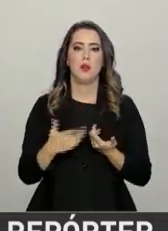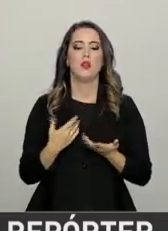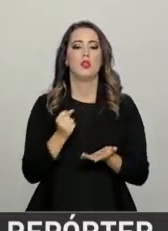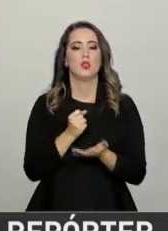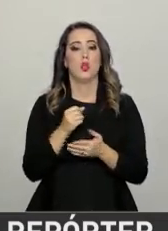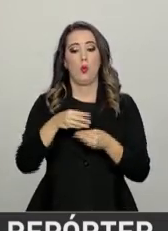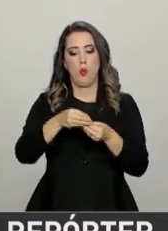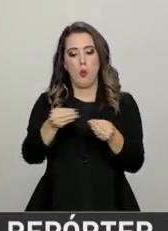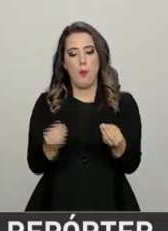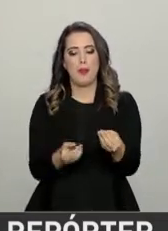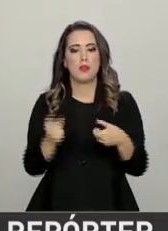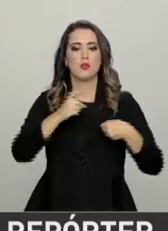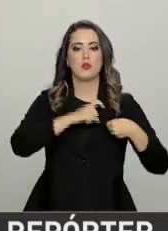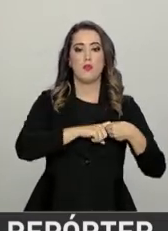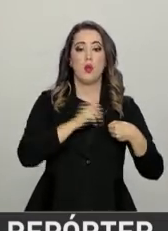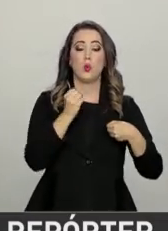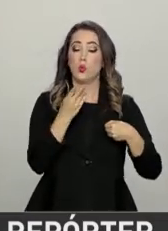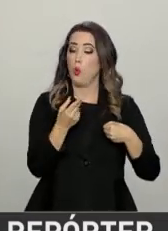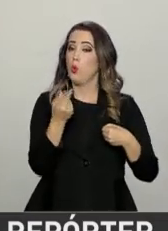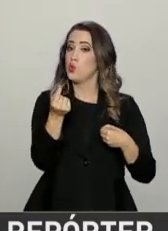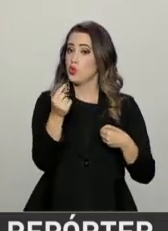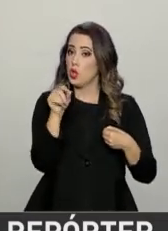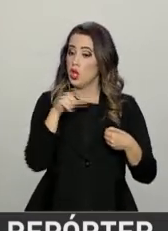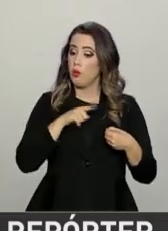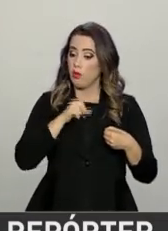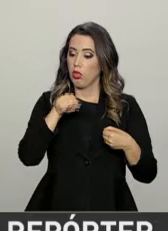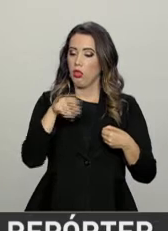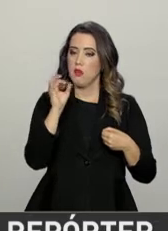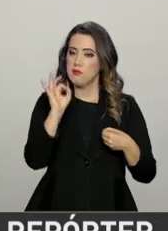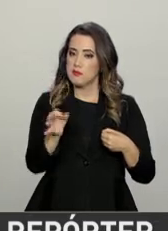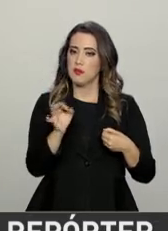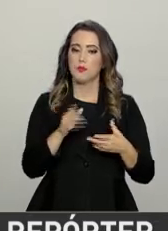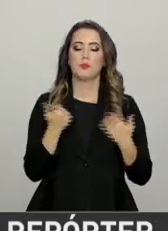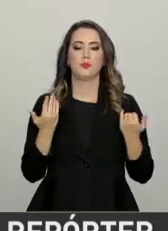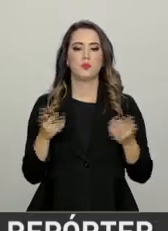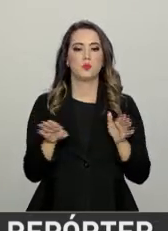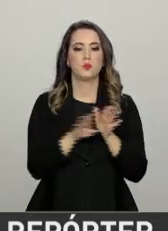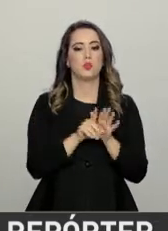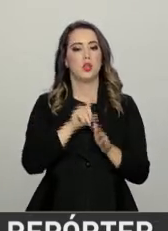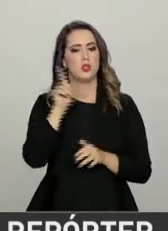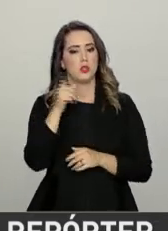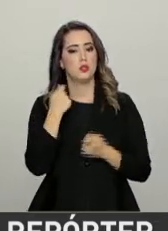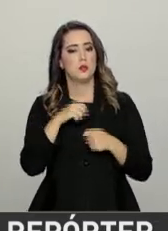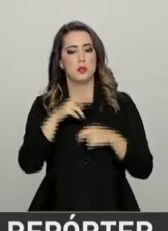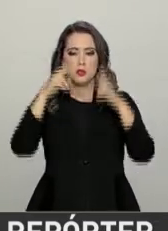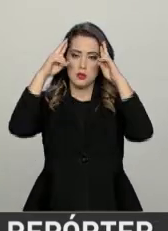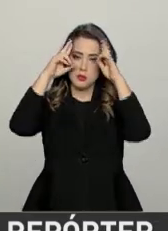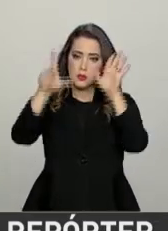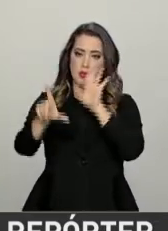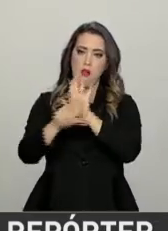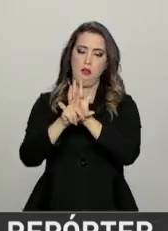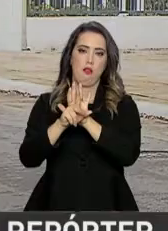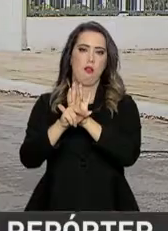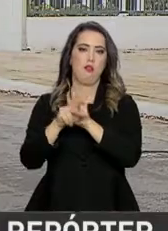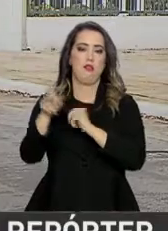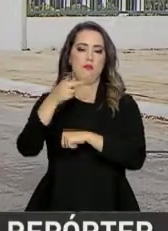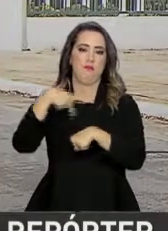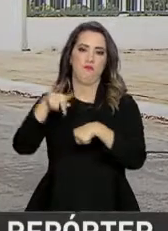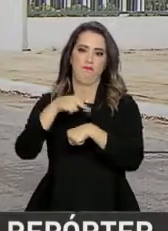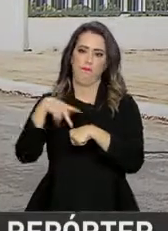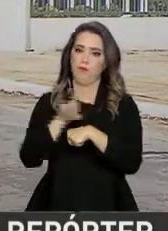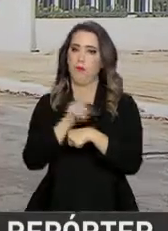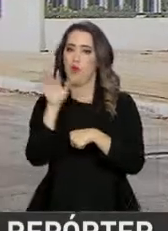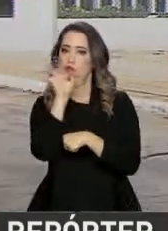comprado a passagem de volta ou comprovar que têm recursos para isso e chegando lá precisa respeitar as leis do país para